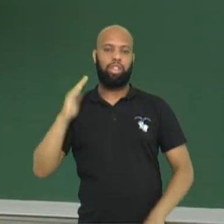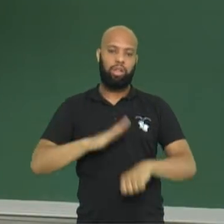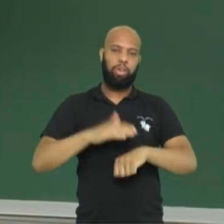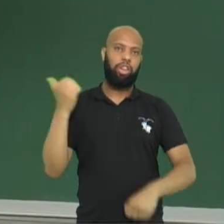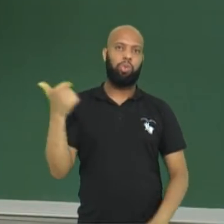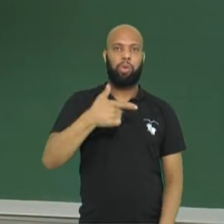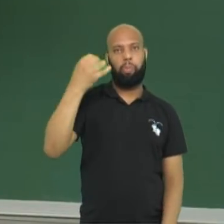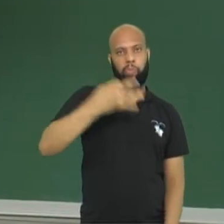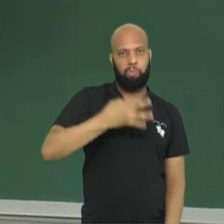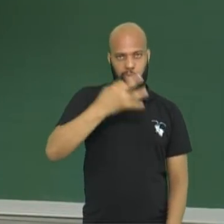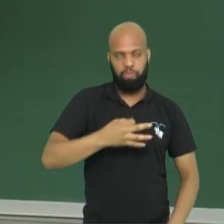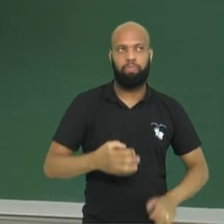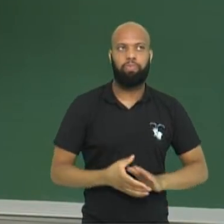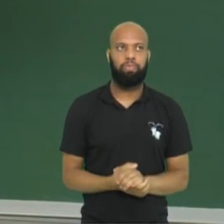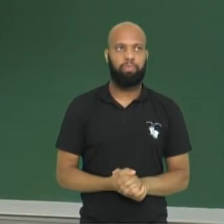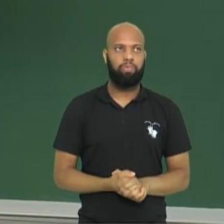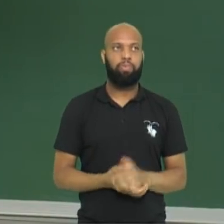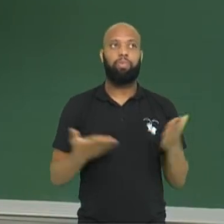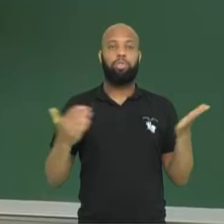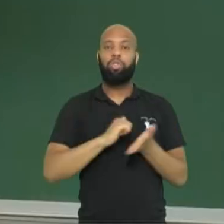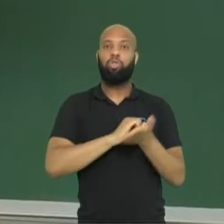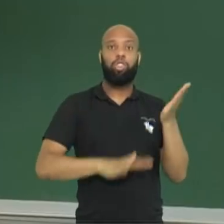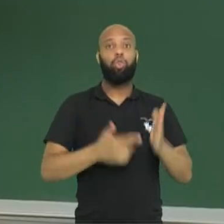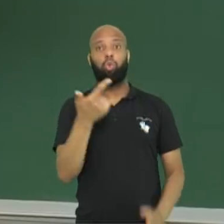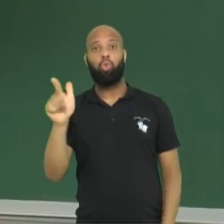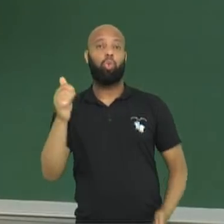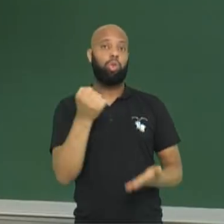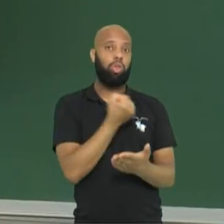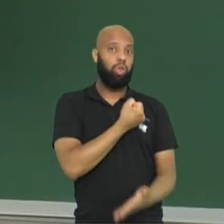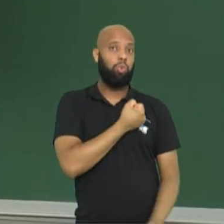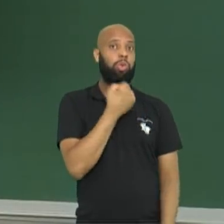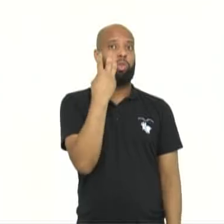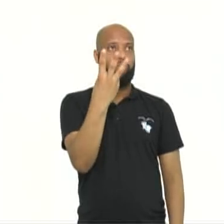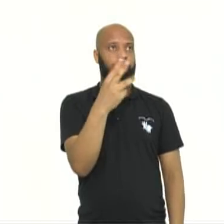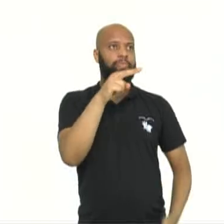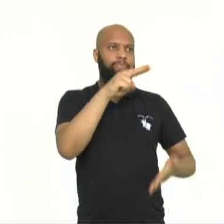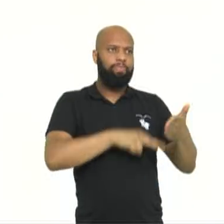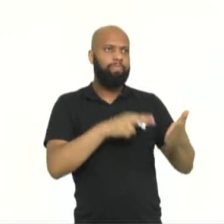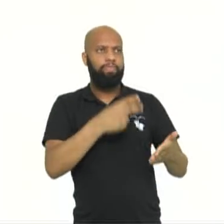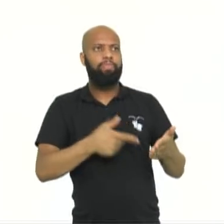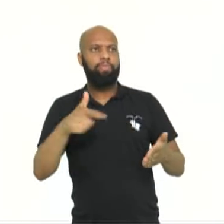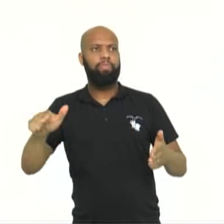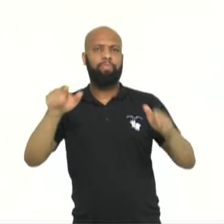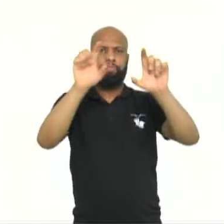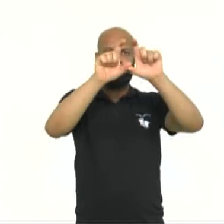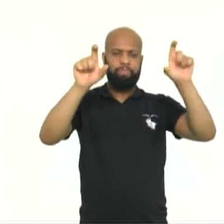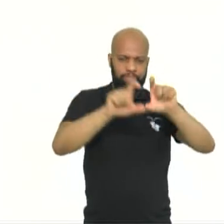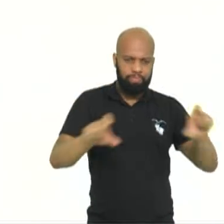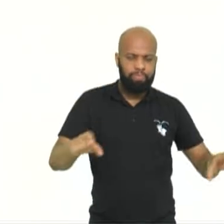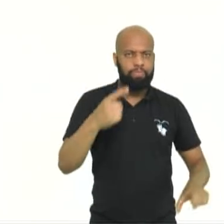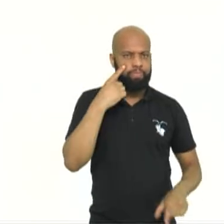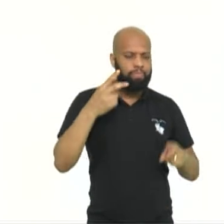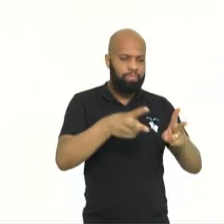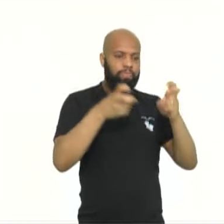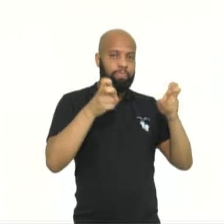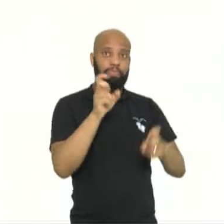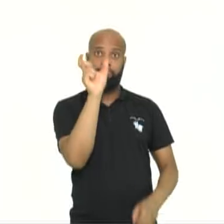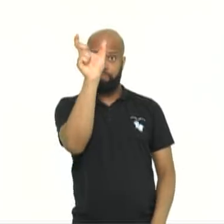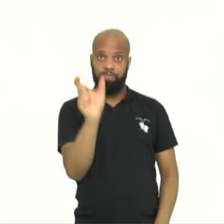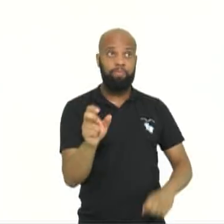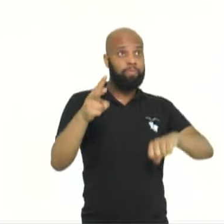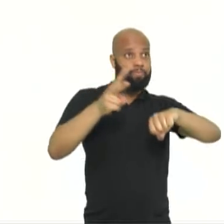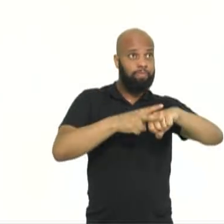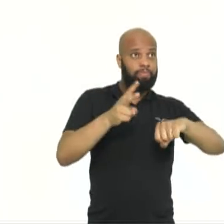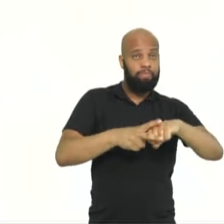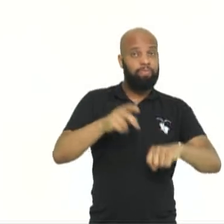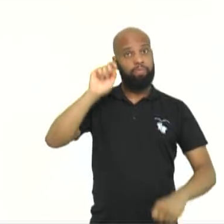perfeito, beleza? E agora mais uma atividade aqui, ó. Releia os trechos abaixo e observe os verbos em destaque. Então,